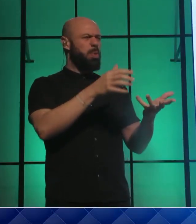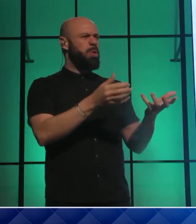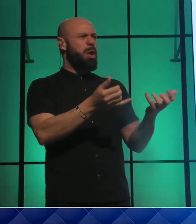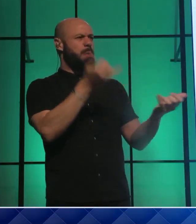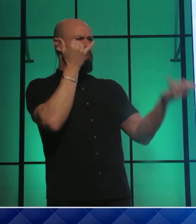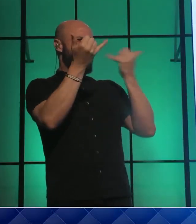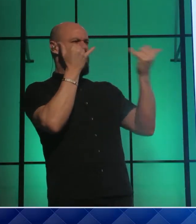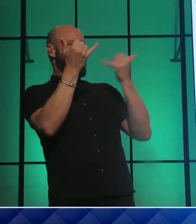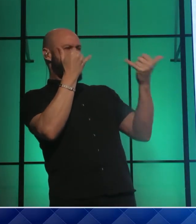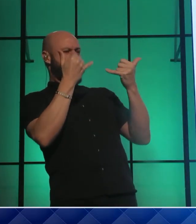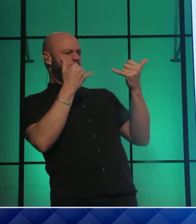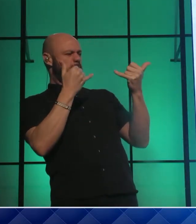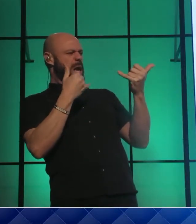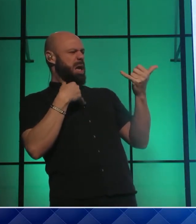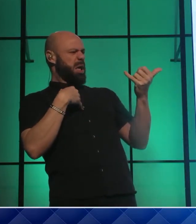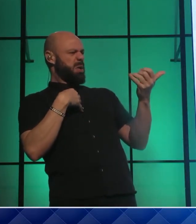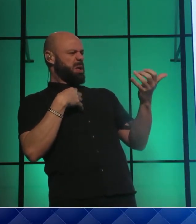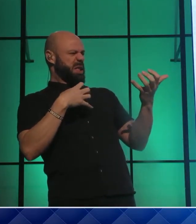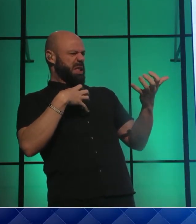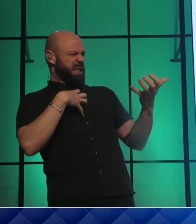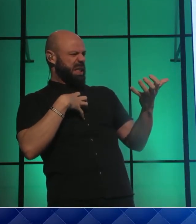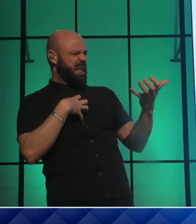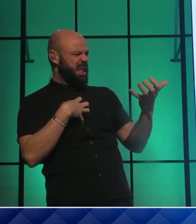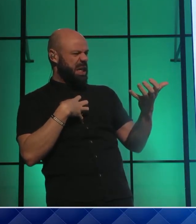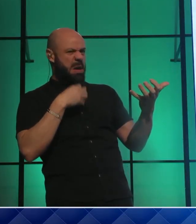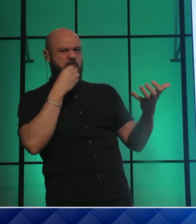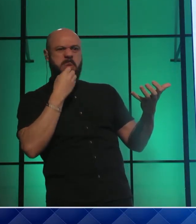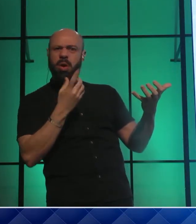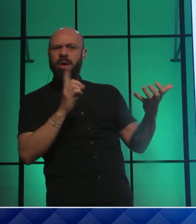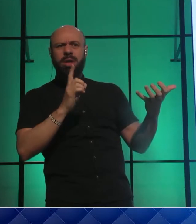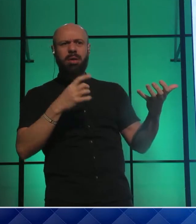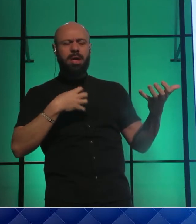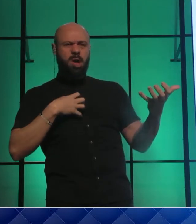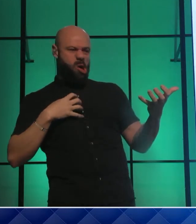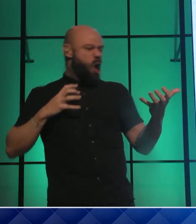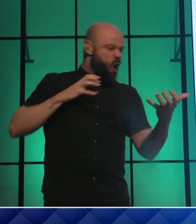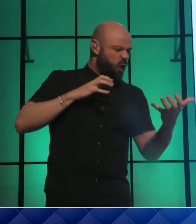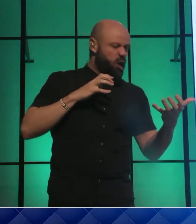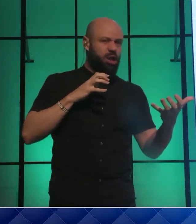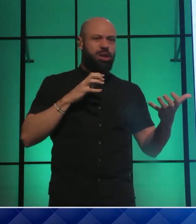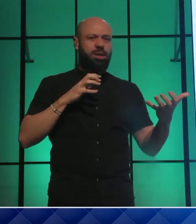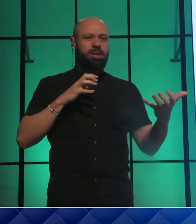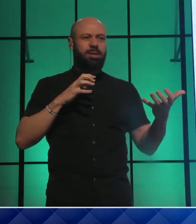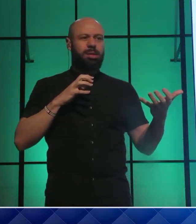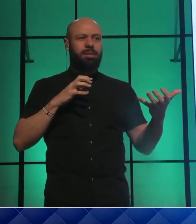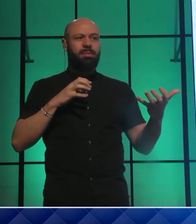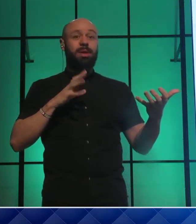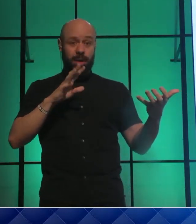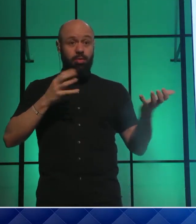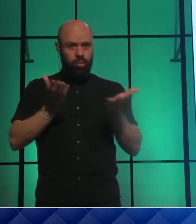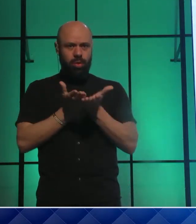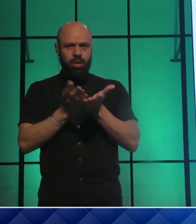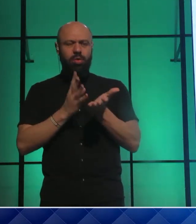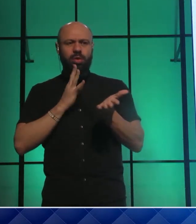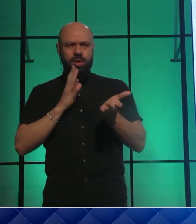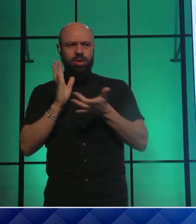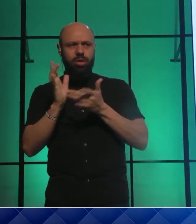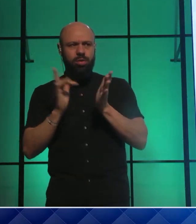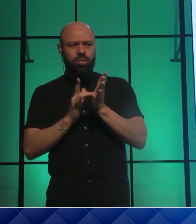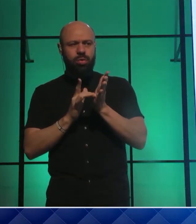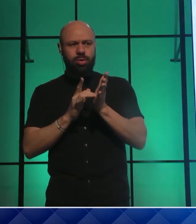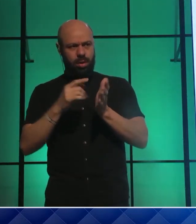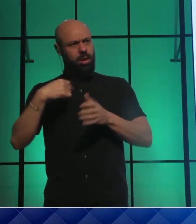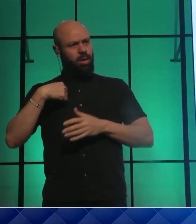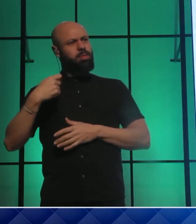uma reação boa. Eu sou um crente em Jesus, conheço a Jesus. Eu sou um